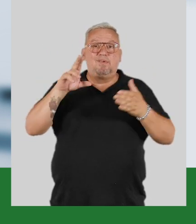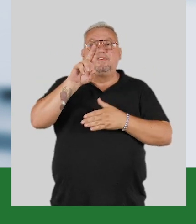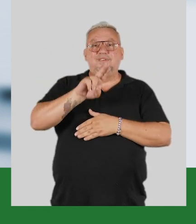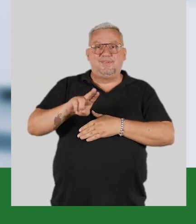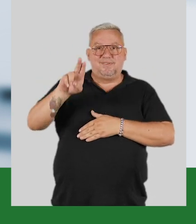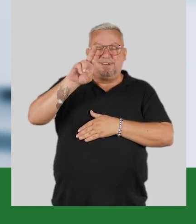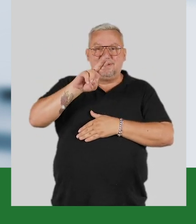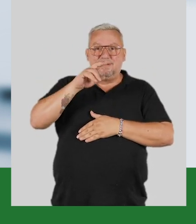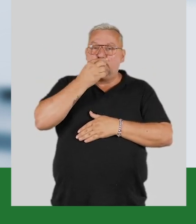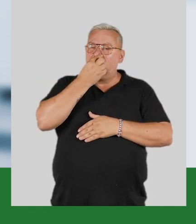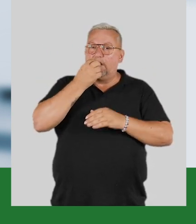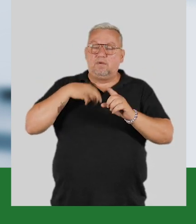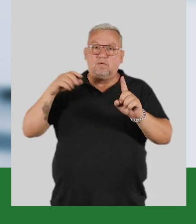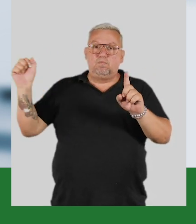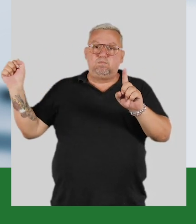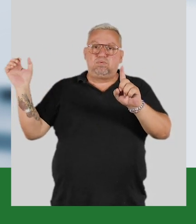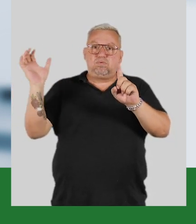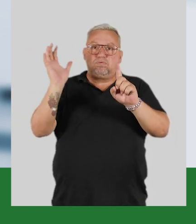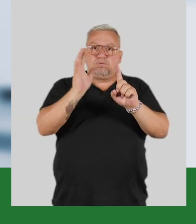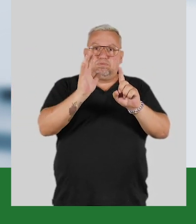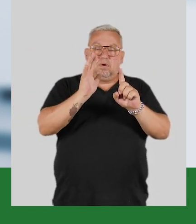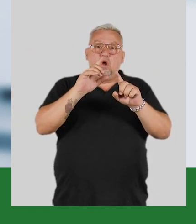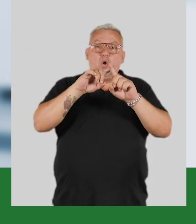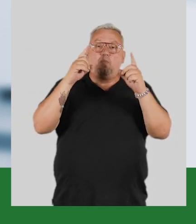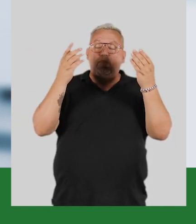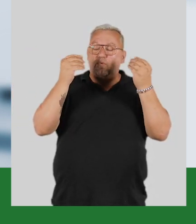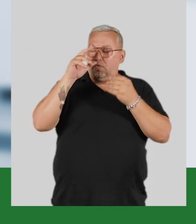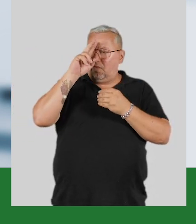escala. Isso demanda uma vigilância muito